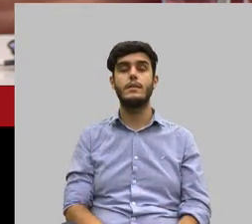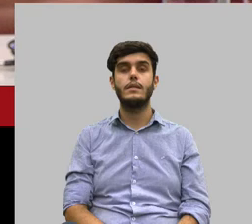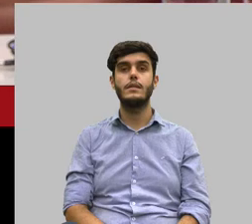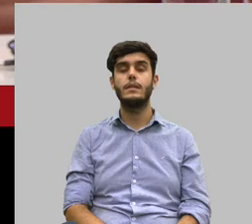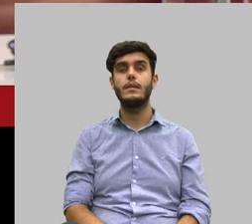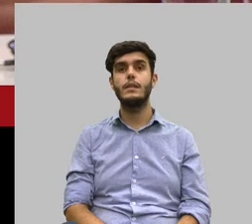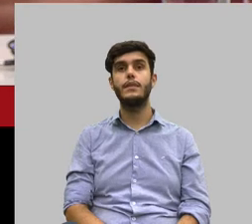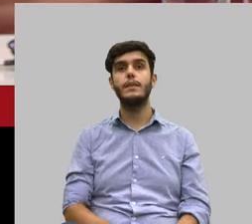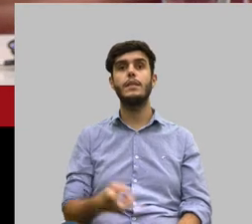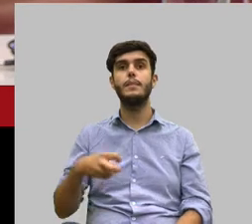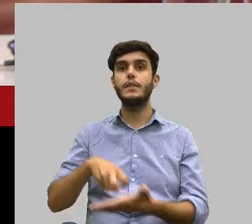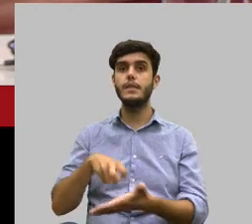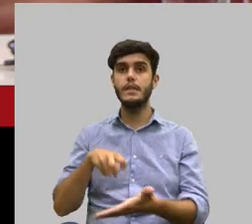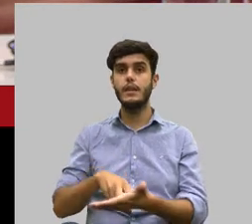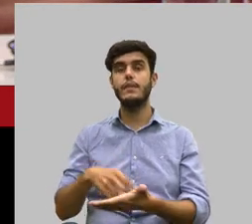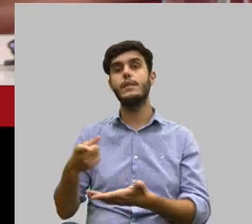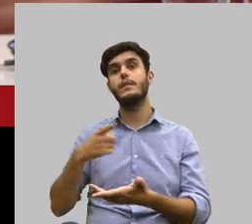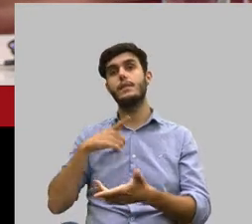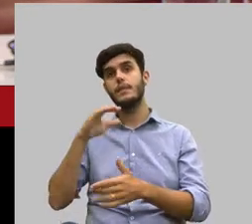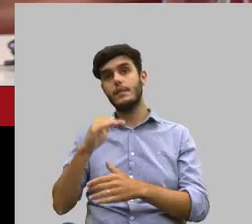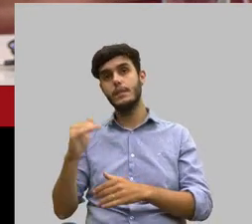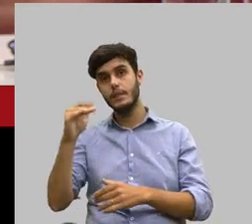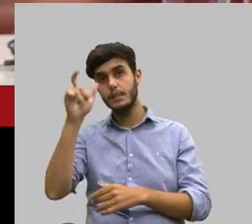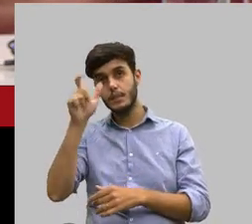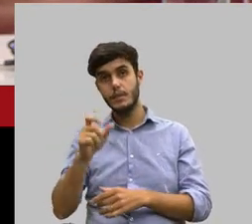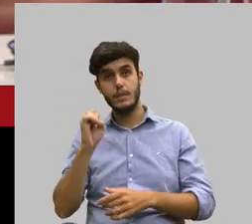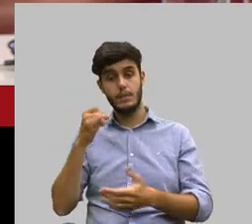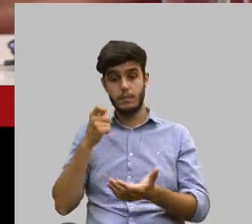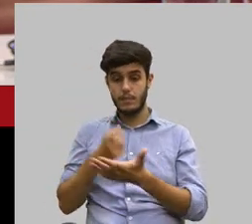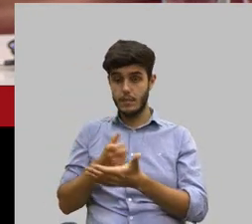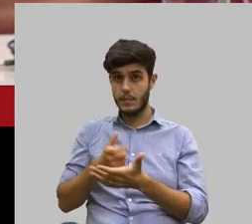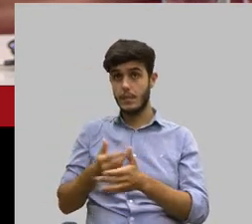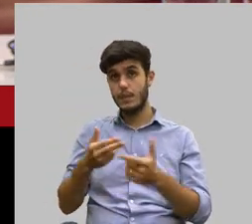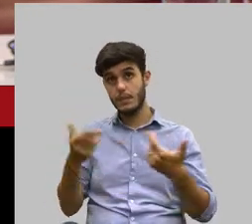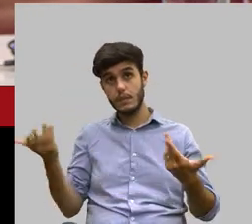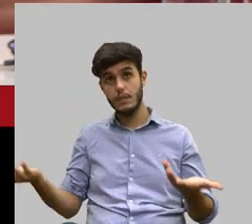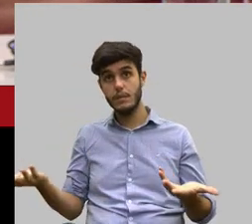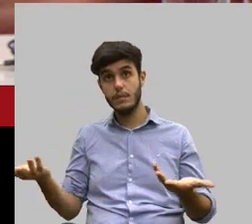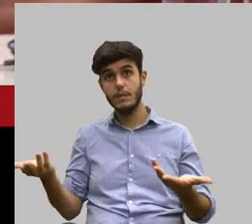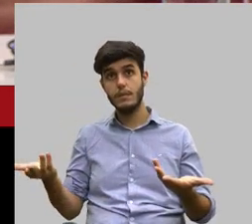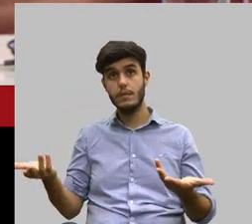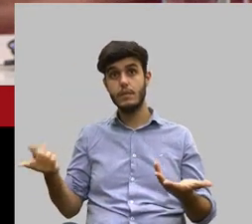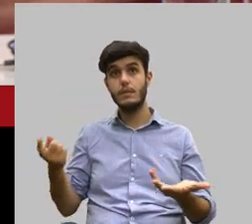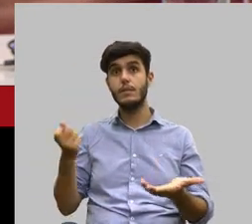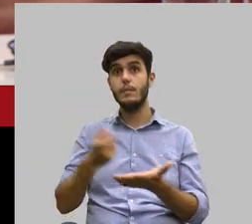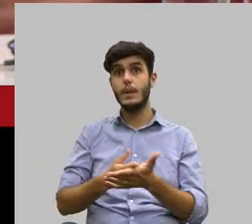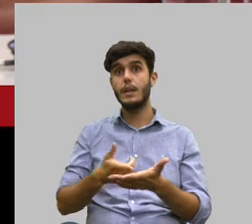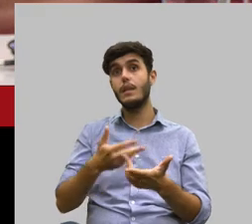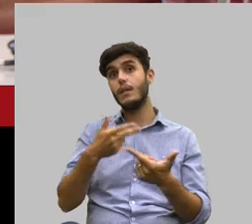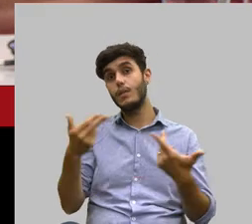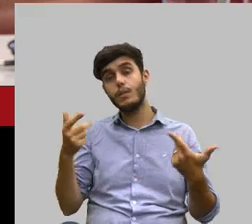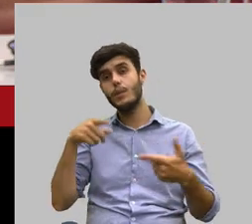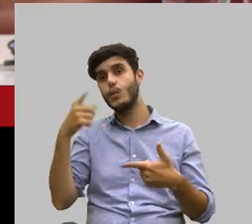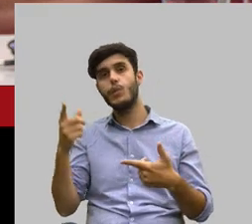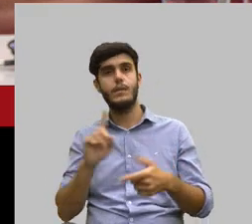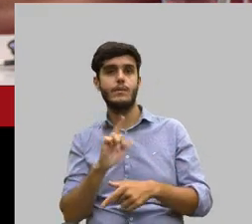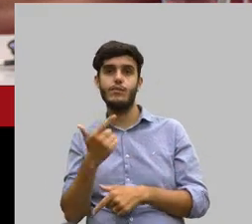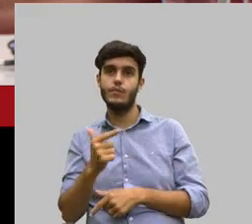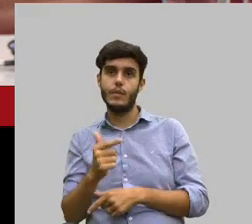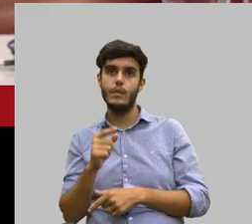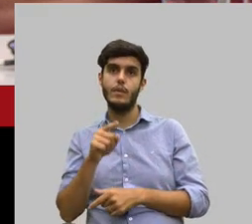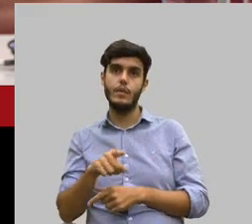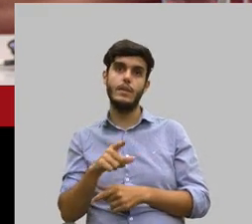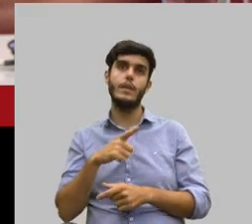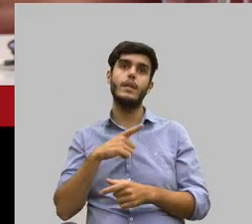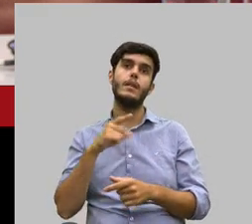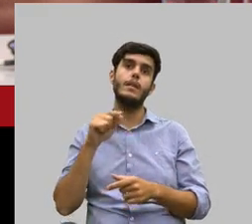você vai ser registrado e vai apertar no seu bolso você para o carro é por isso você não para o carro por outra coisa não você para o carro